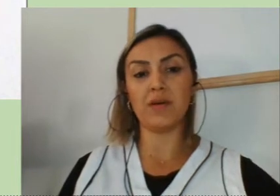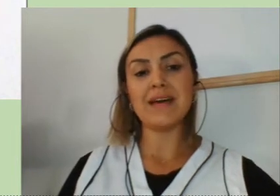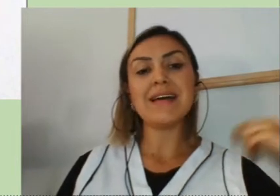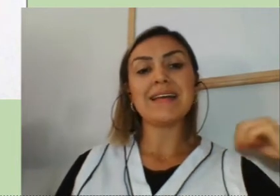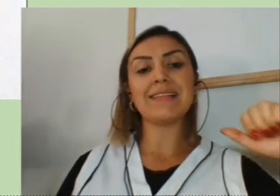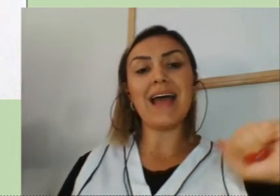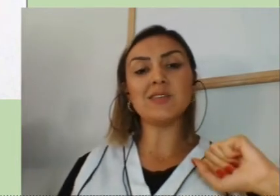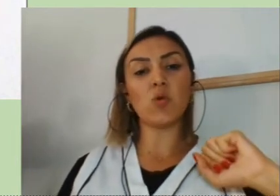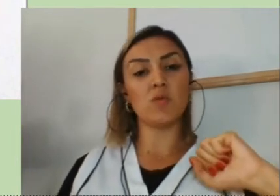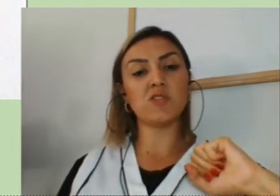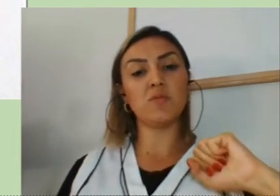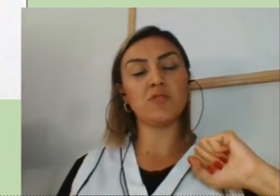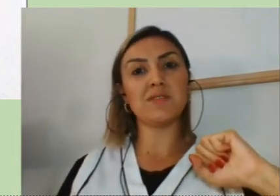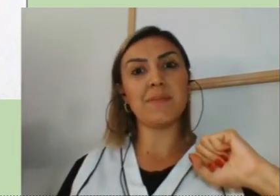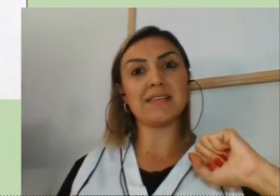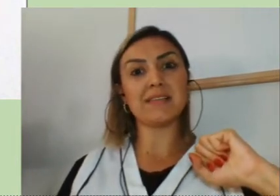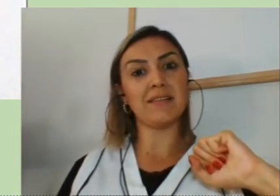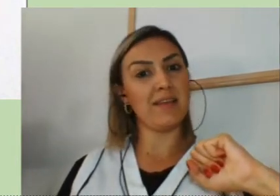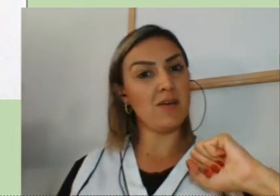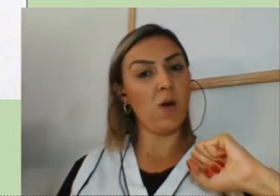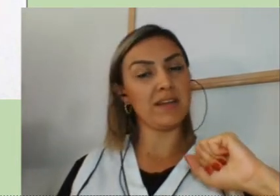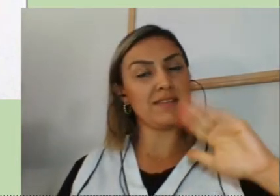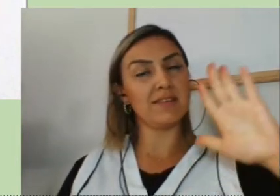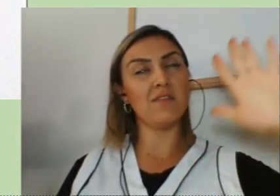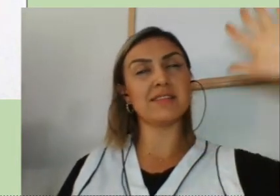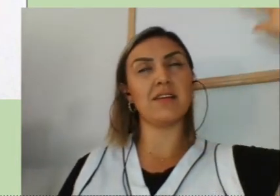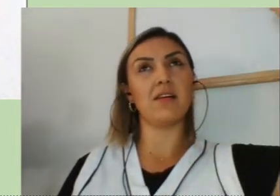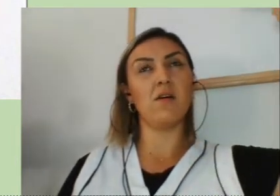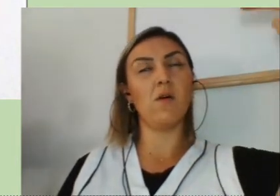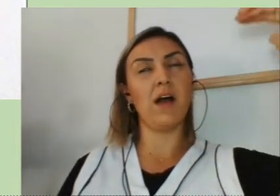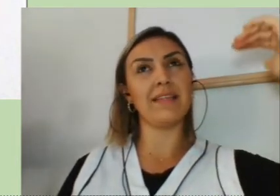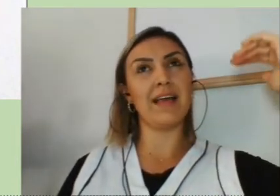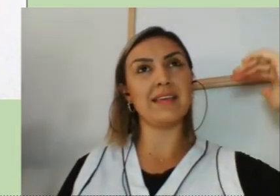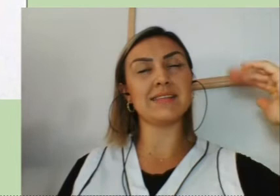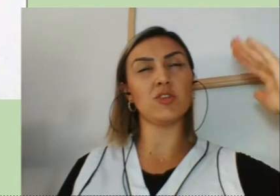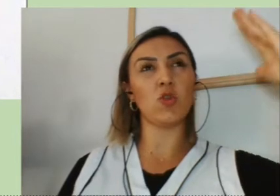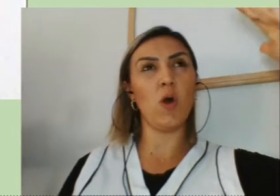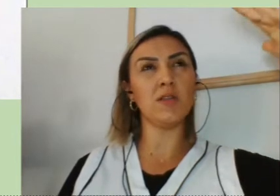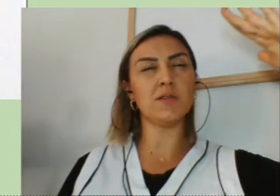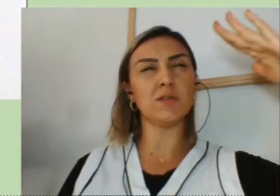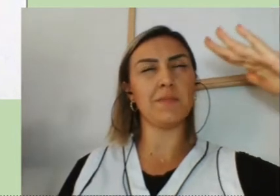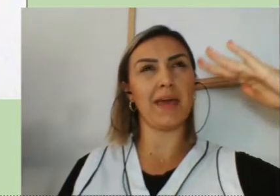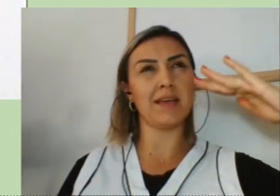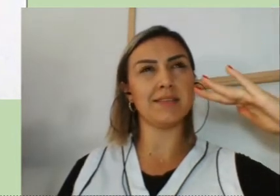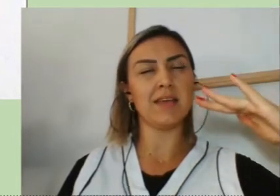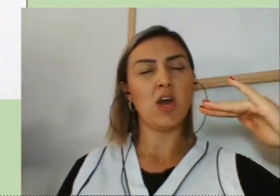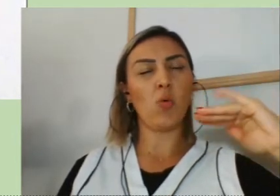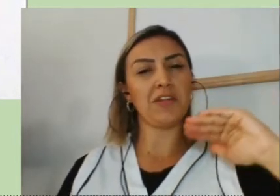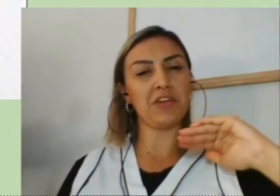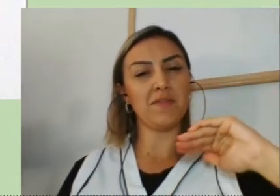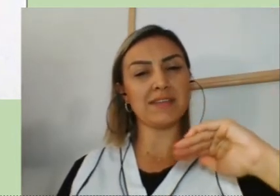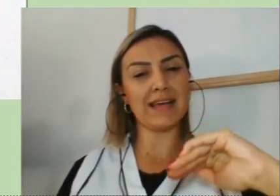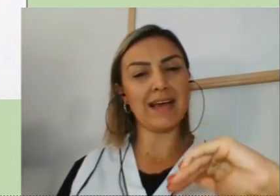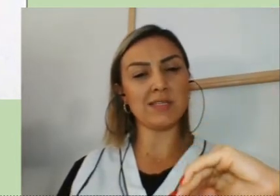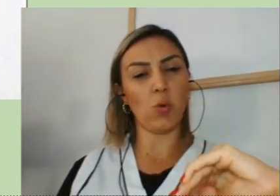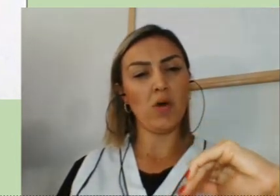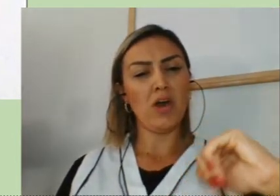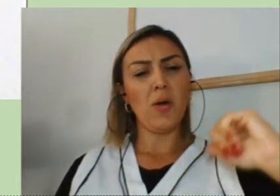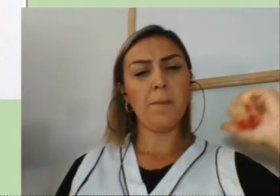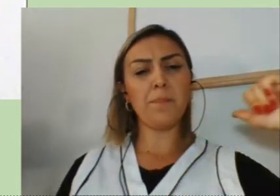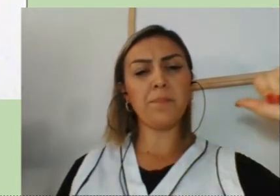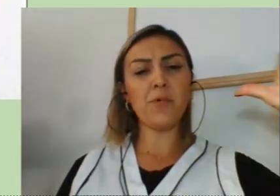consumo, traz o consumo dos meses anteriores. Então, você analisa todos os meses quanto que você